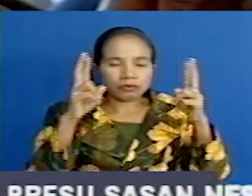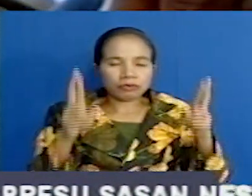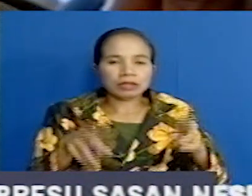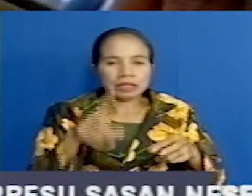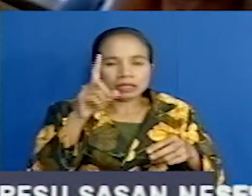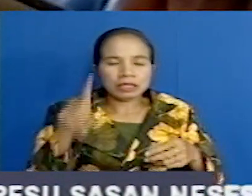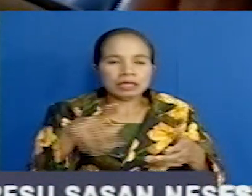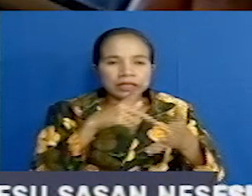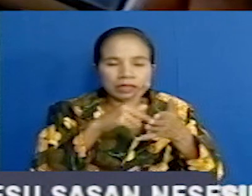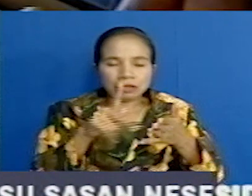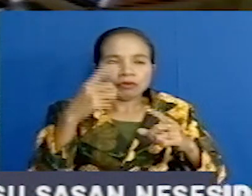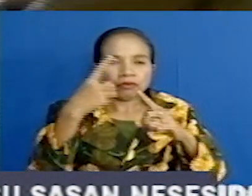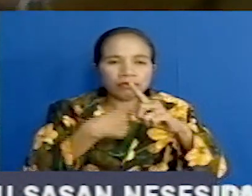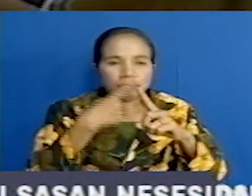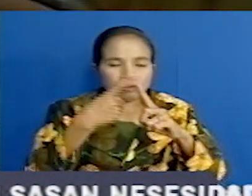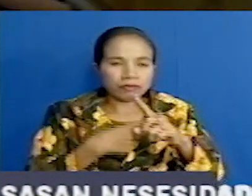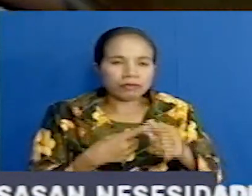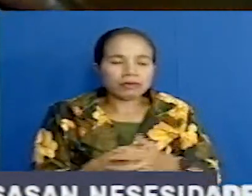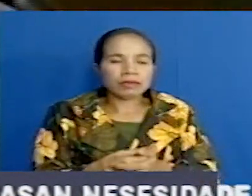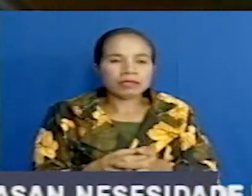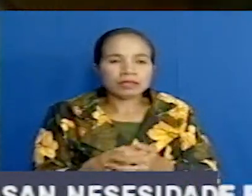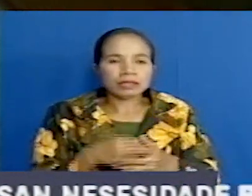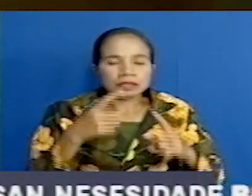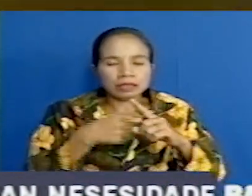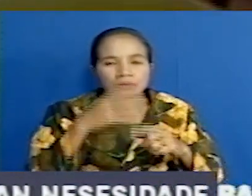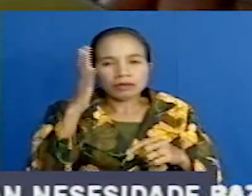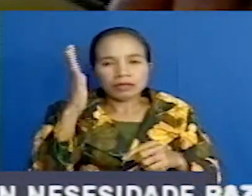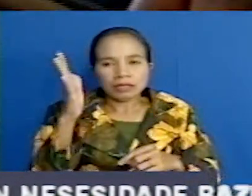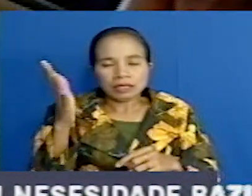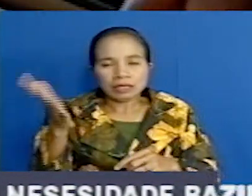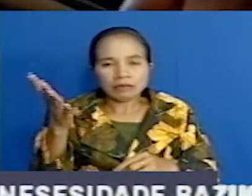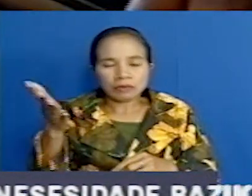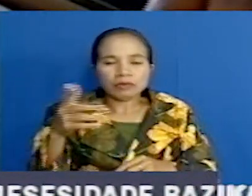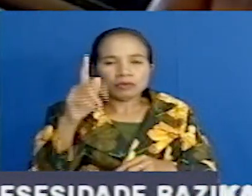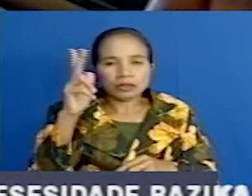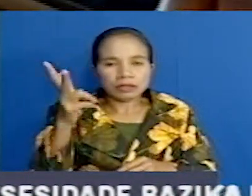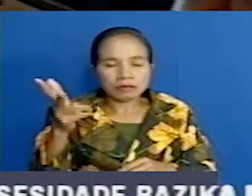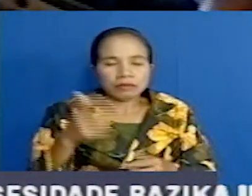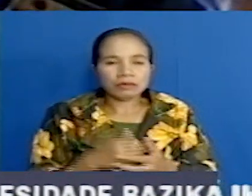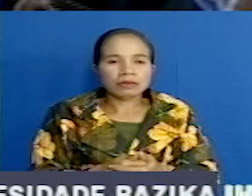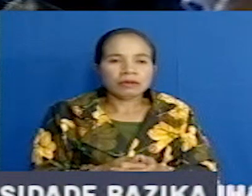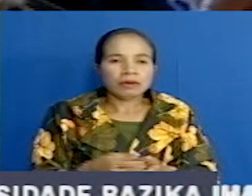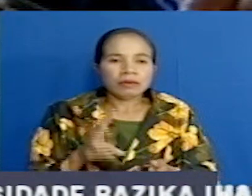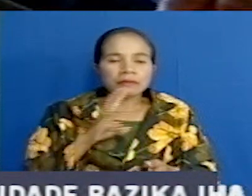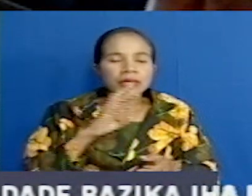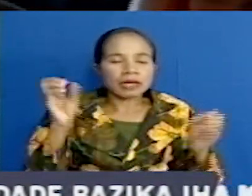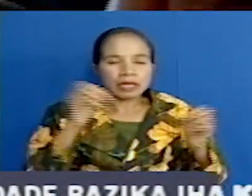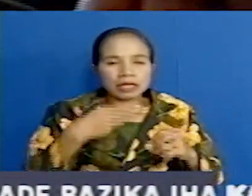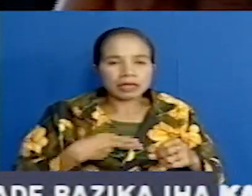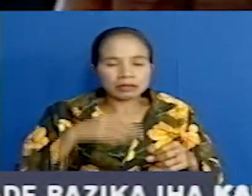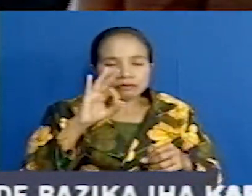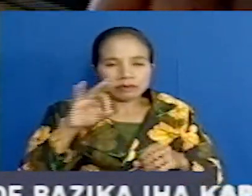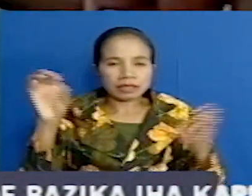Sira Luga Fulfulan, balanceiro $50, $30. Bela ia, Sentina Laia, na em Lima